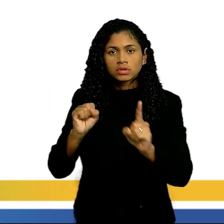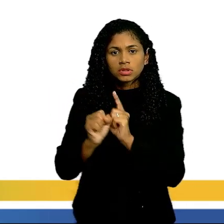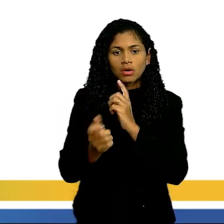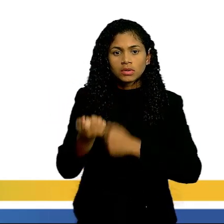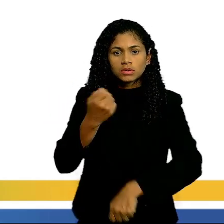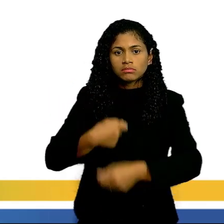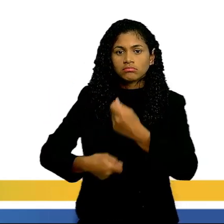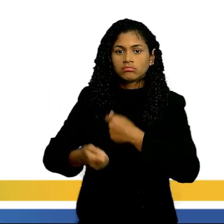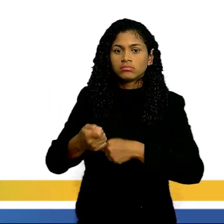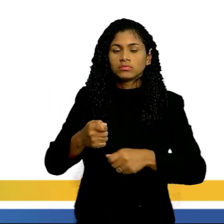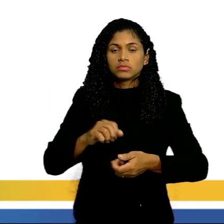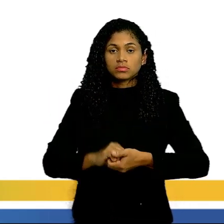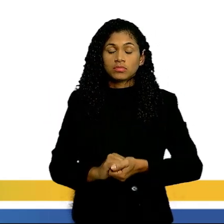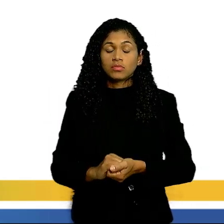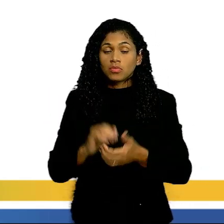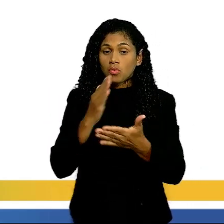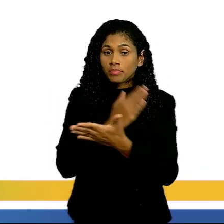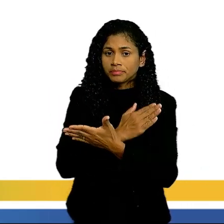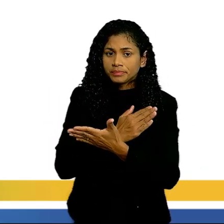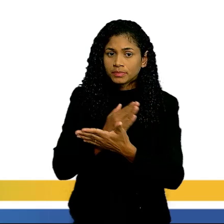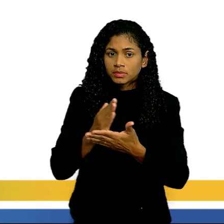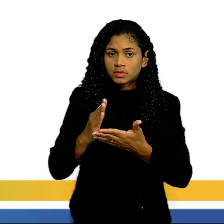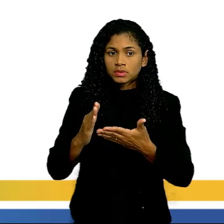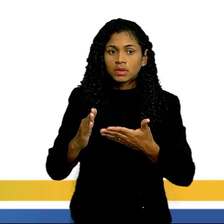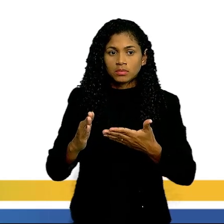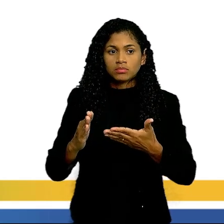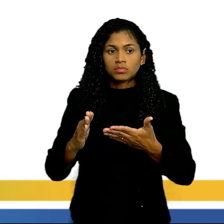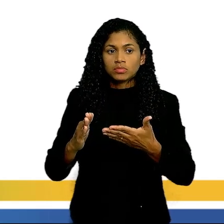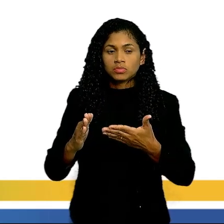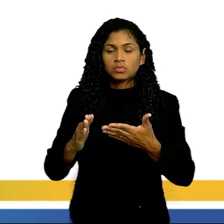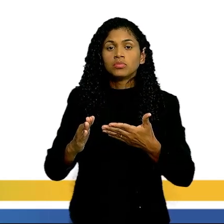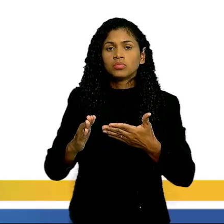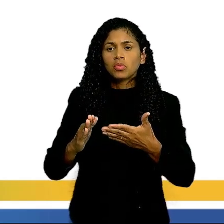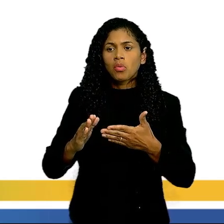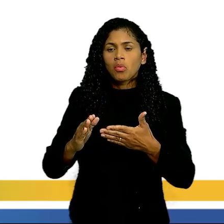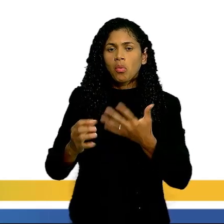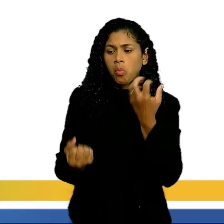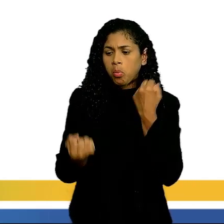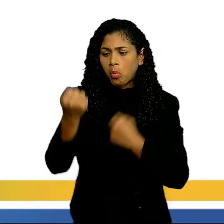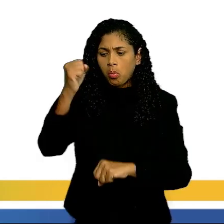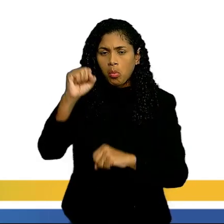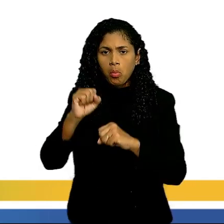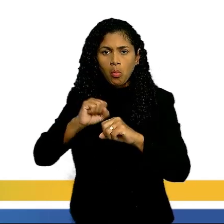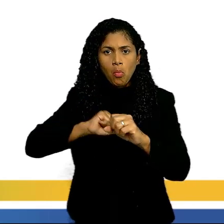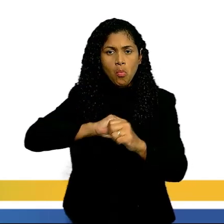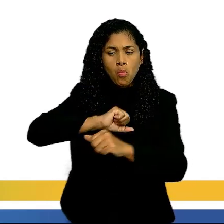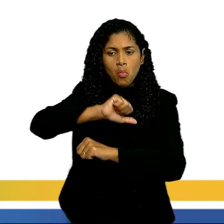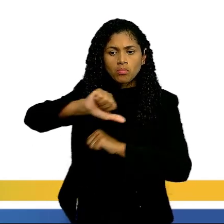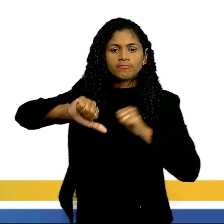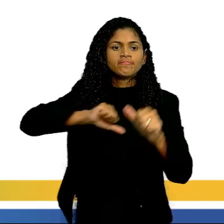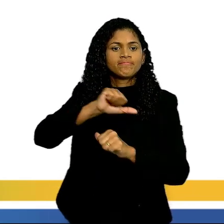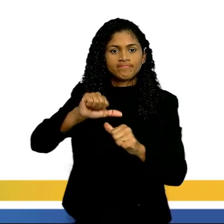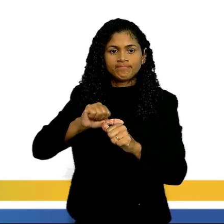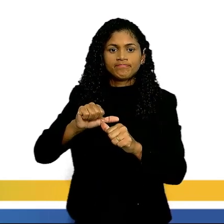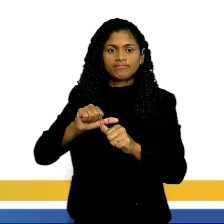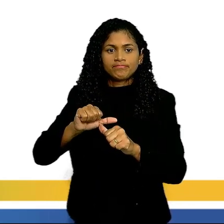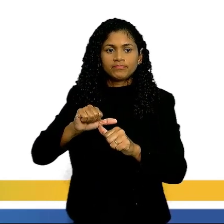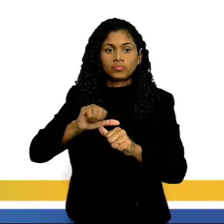por desmontar a máquina do favoritismo parasitário, com toda a sua descendência